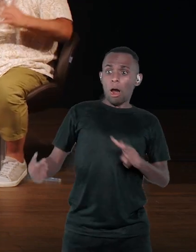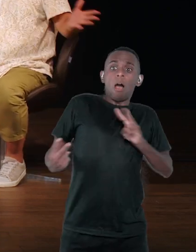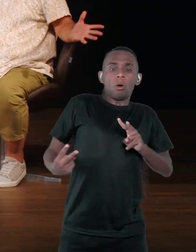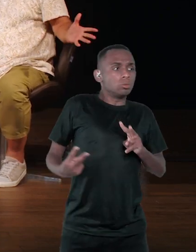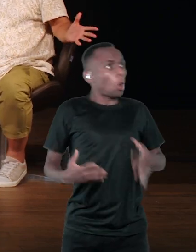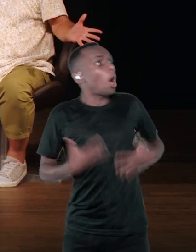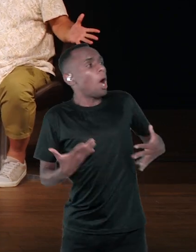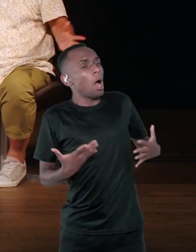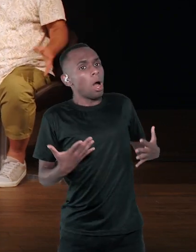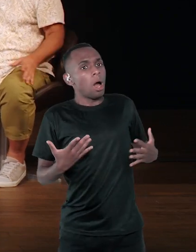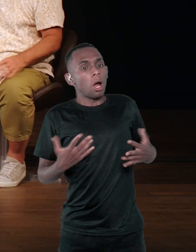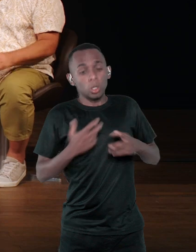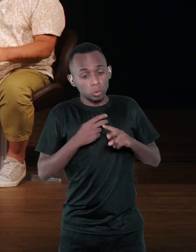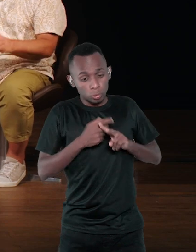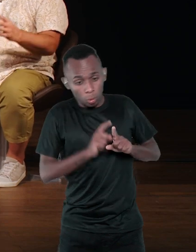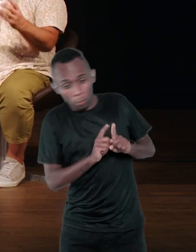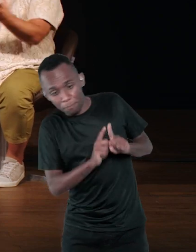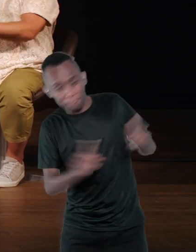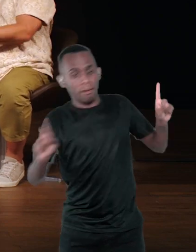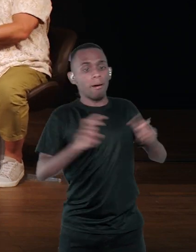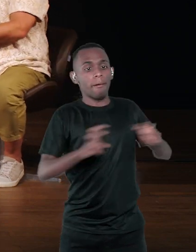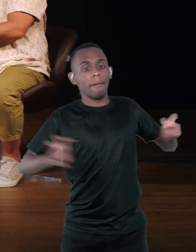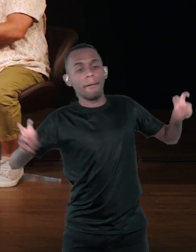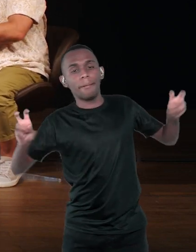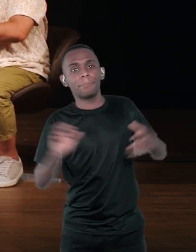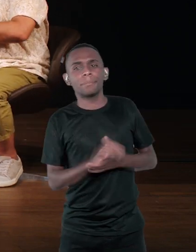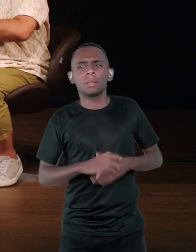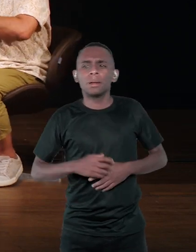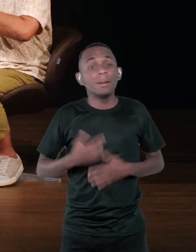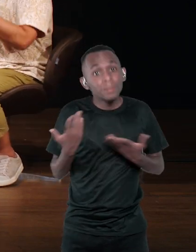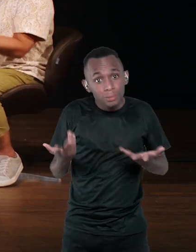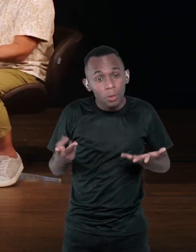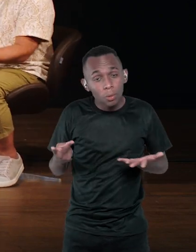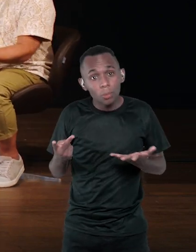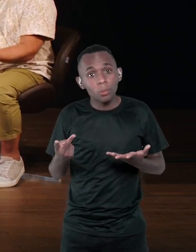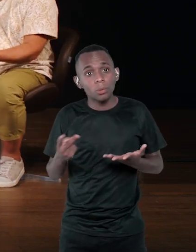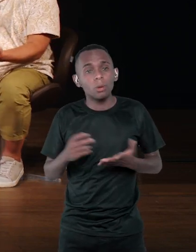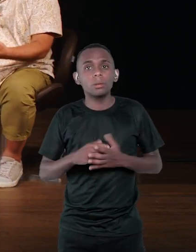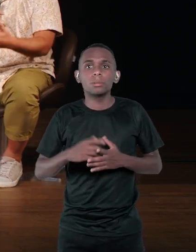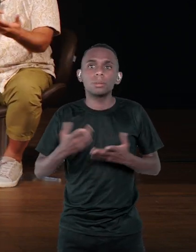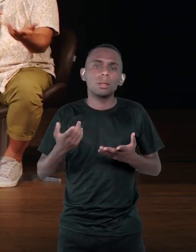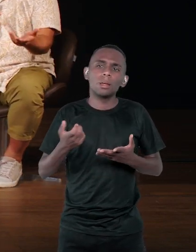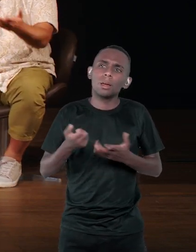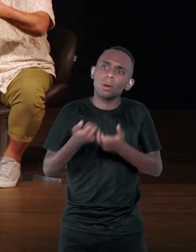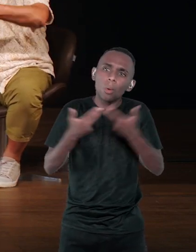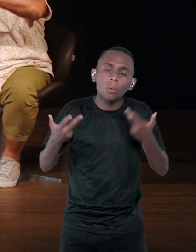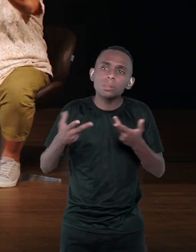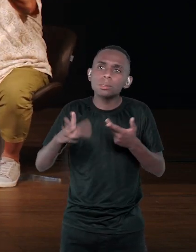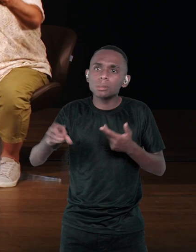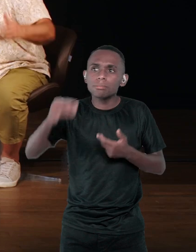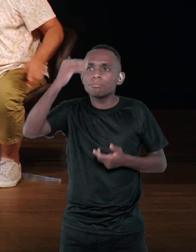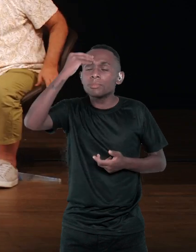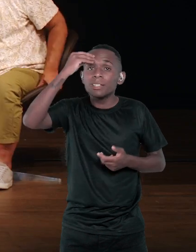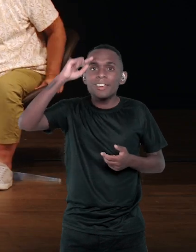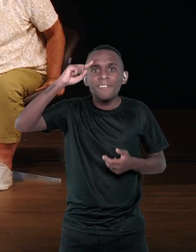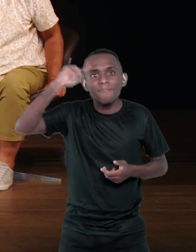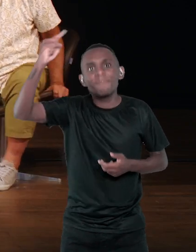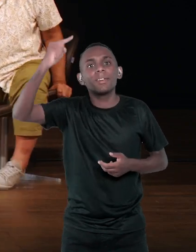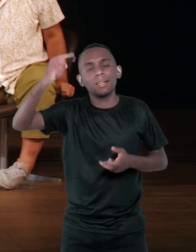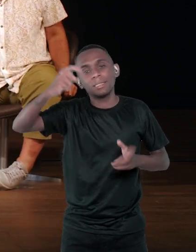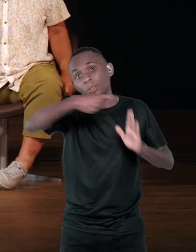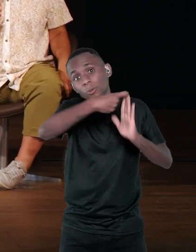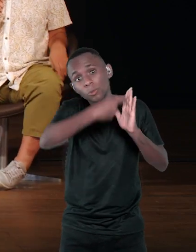levam um susto e os dois saem correndo. Aí você pega uma cena dessa e inventa alguma coisa numa história, eu não vou dar spoiler, eu espero que vocês